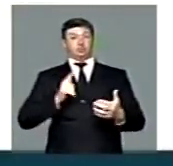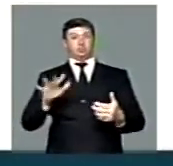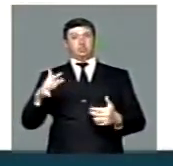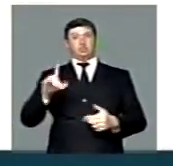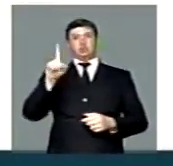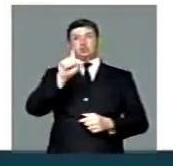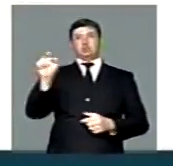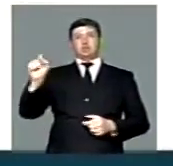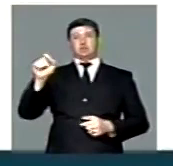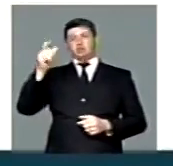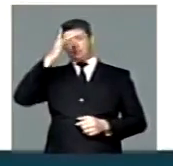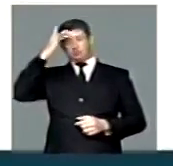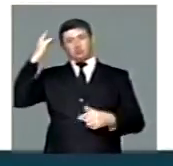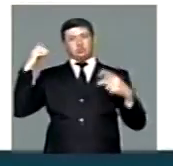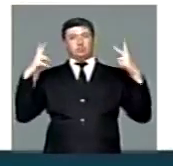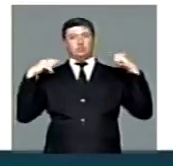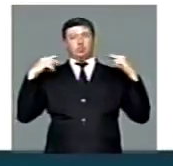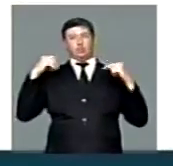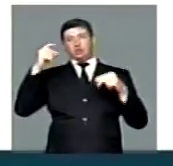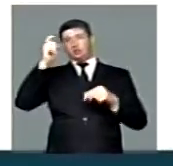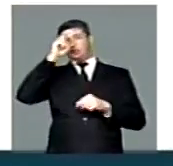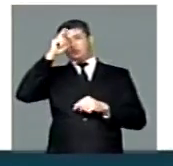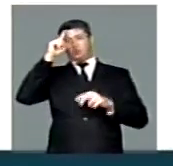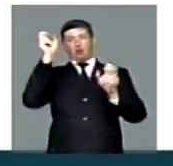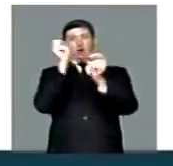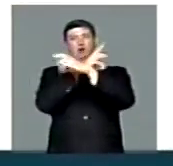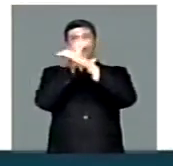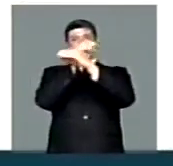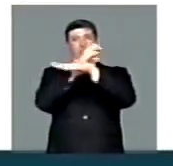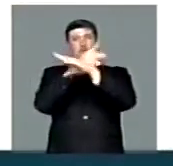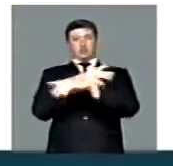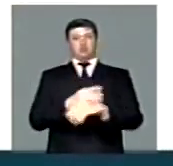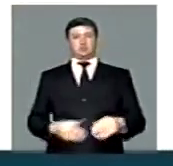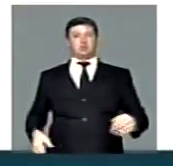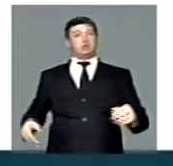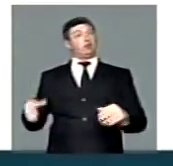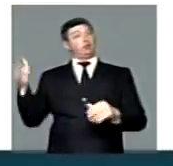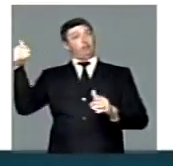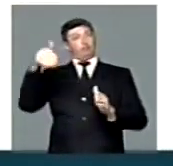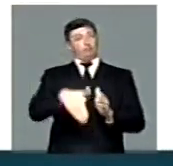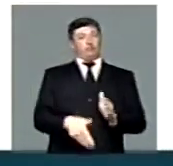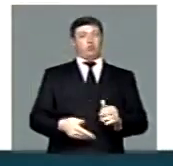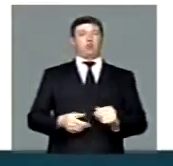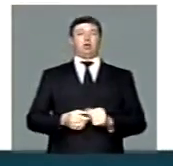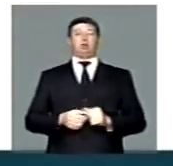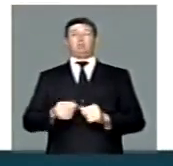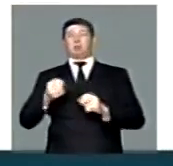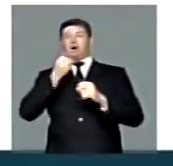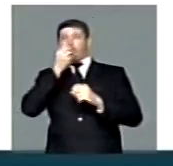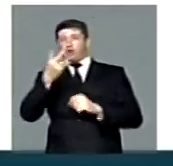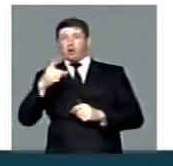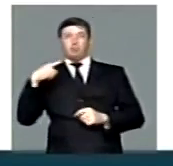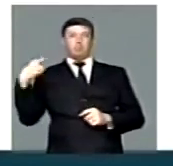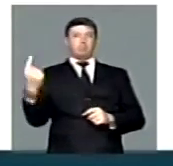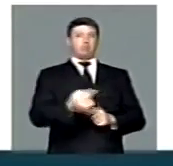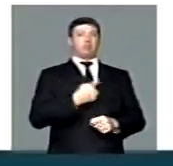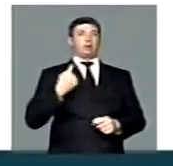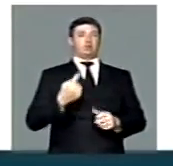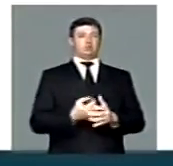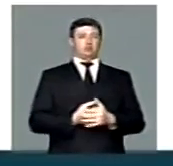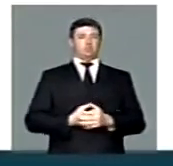de 100 motoristas de ambulância, que vieram, talvez, dizer a todos nós,